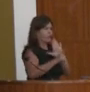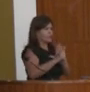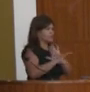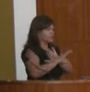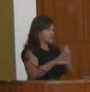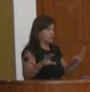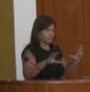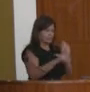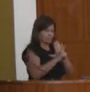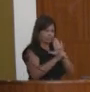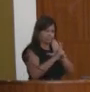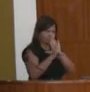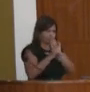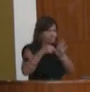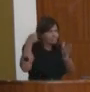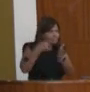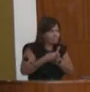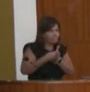essa resposta...